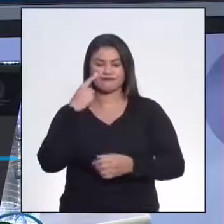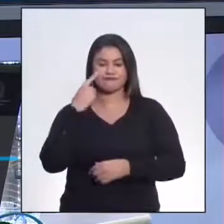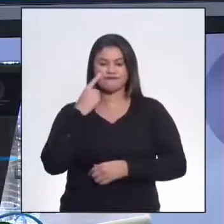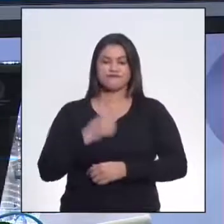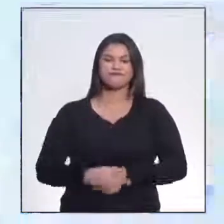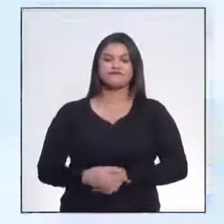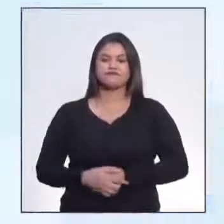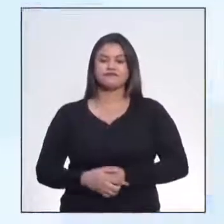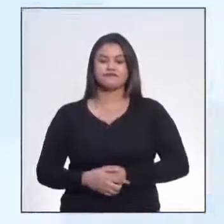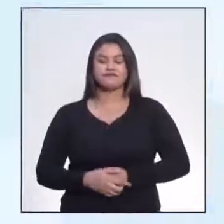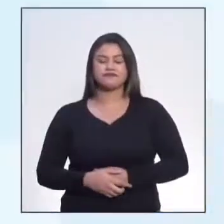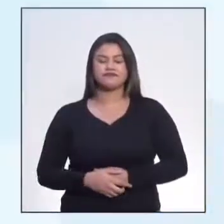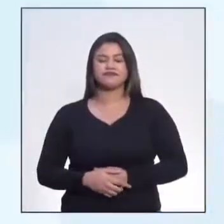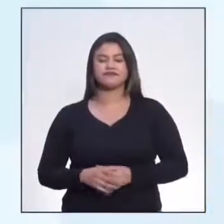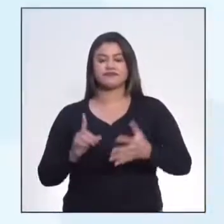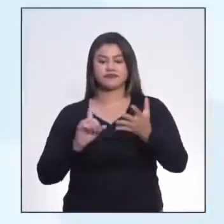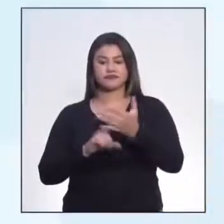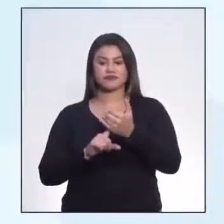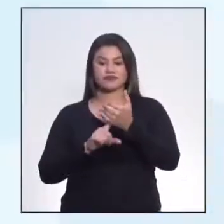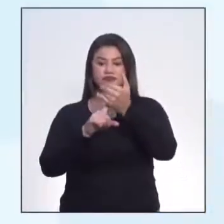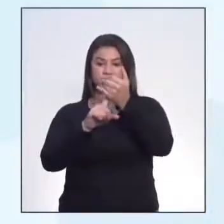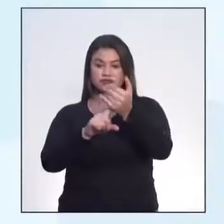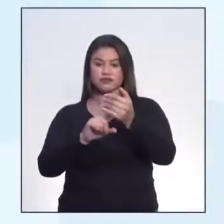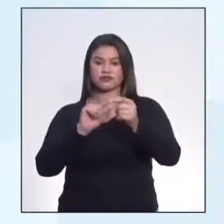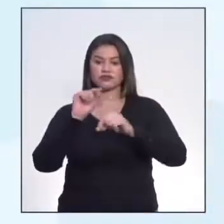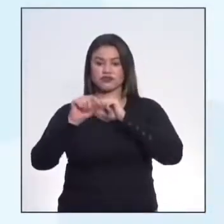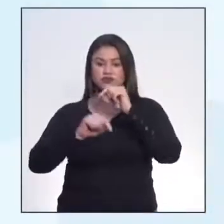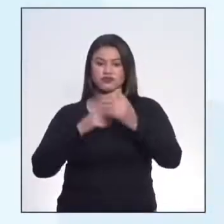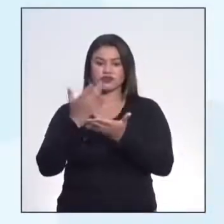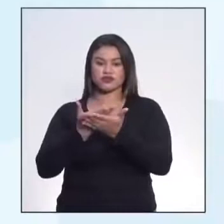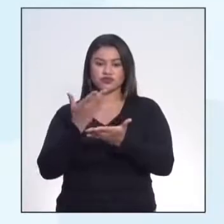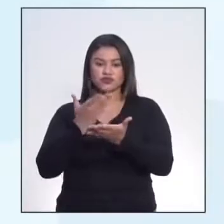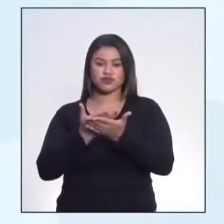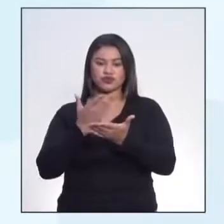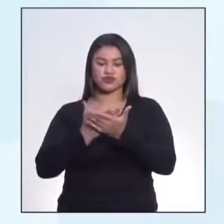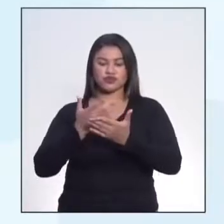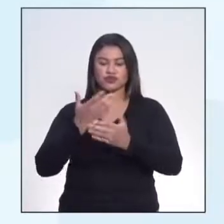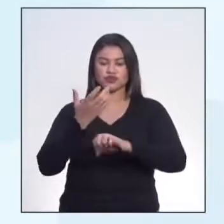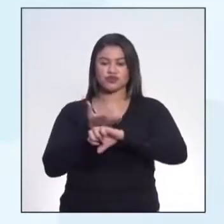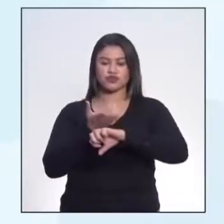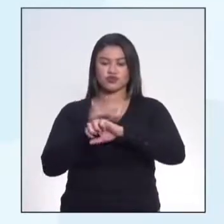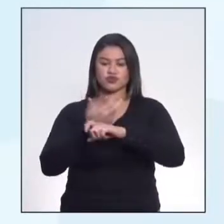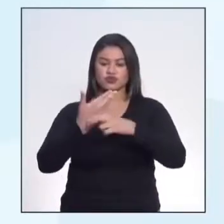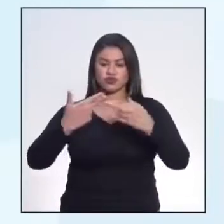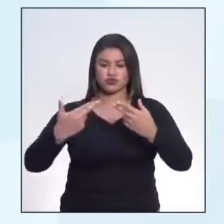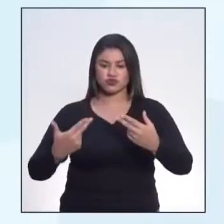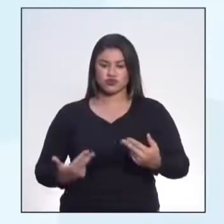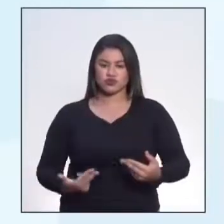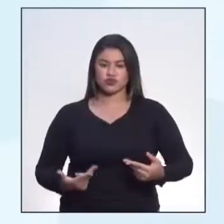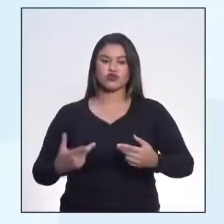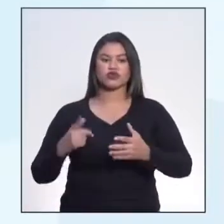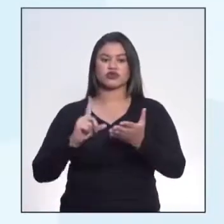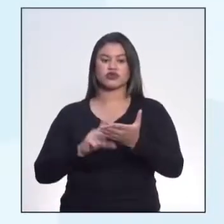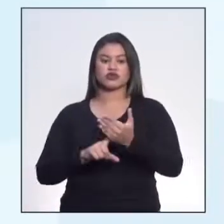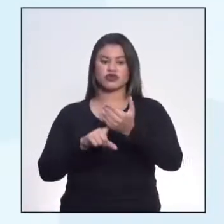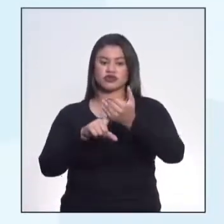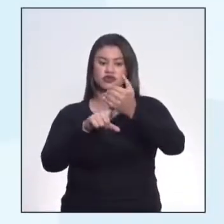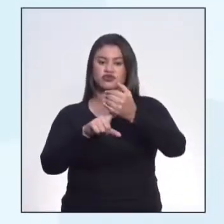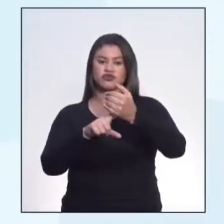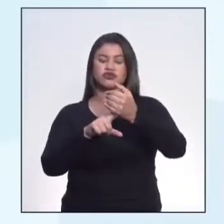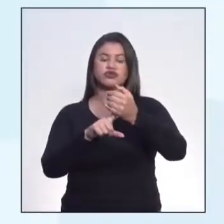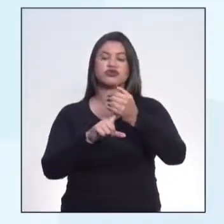aí. Né? Tecnologia. Dentro dos estudos das diferentes áreas do conhecimento, o termo